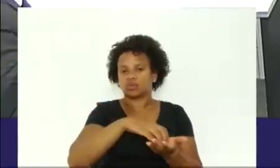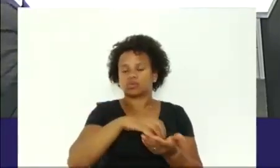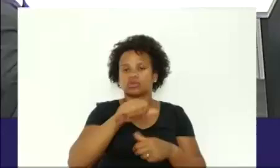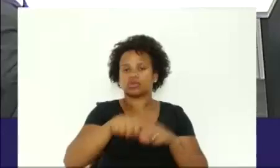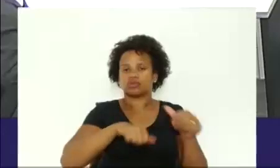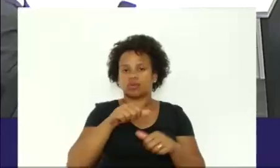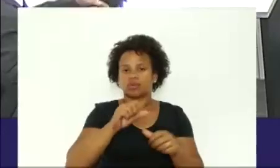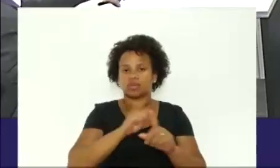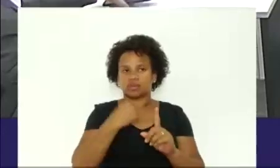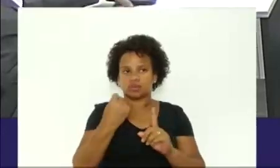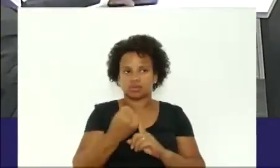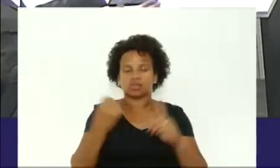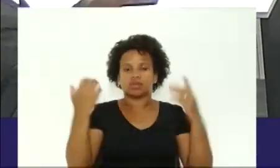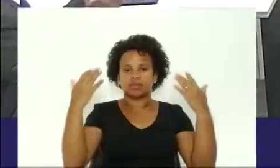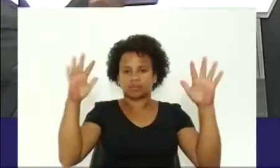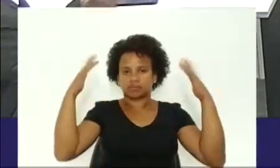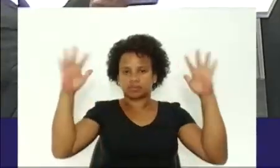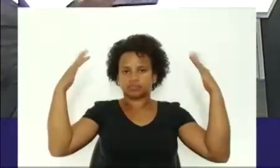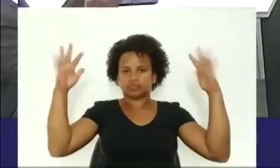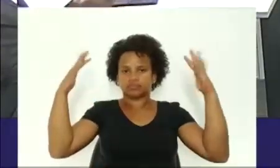Uma salva de palmas a ela.